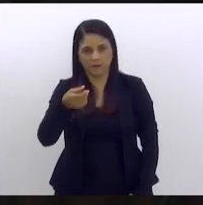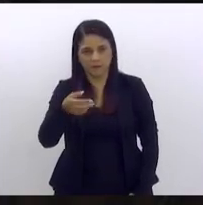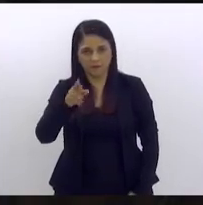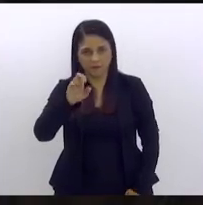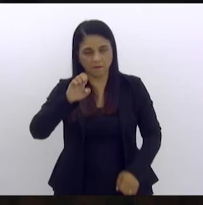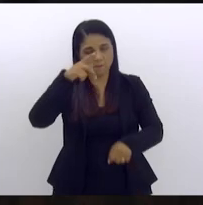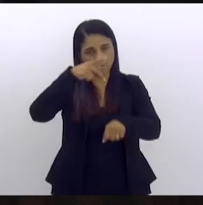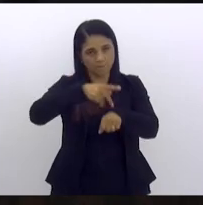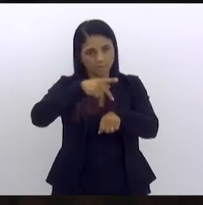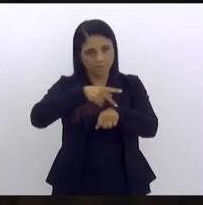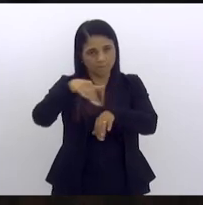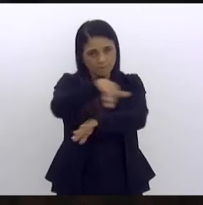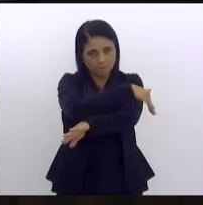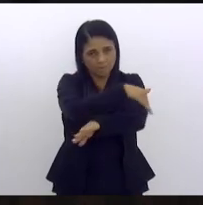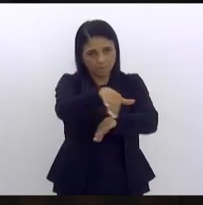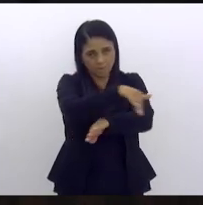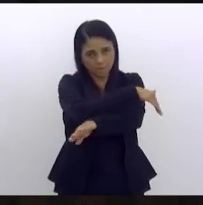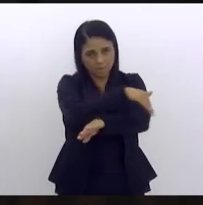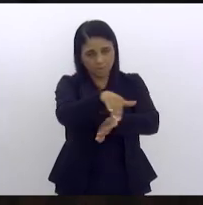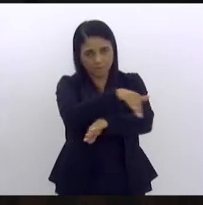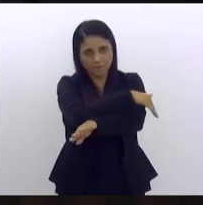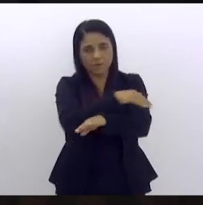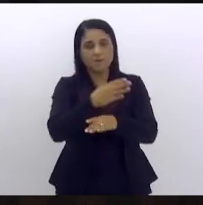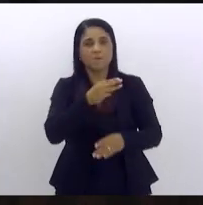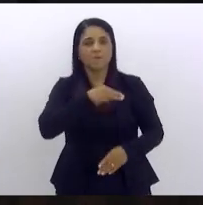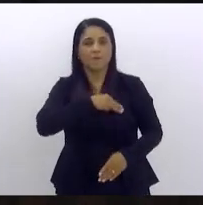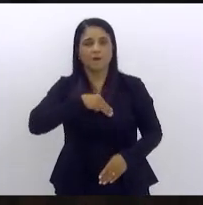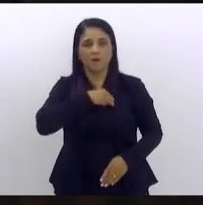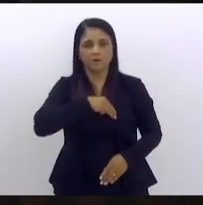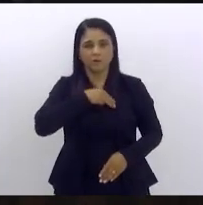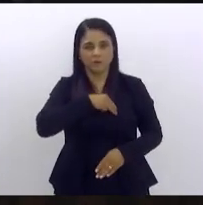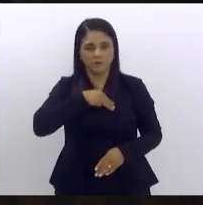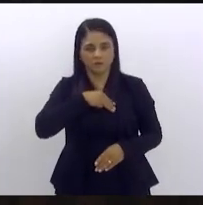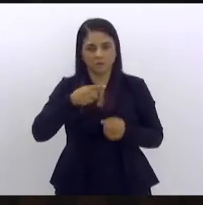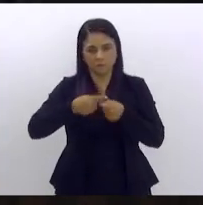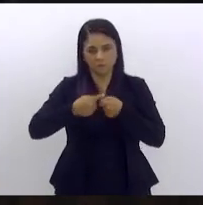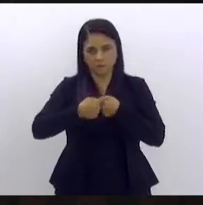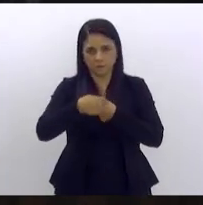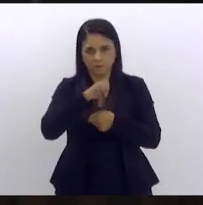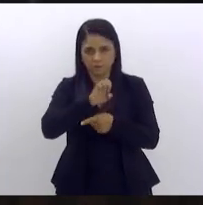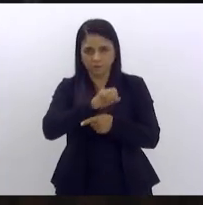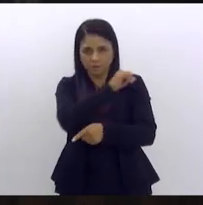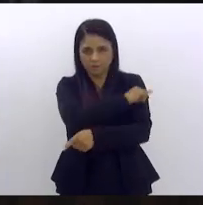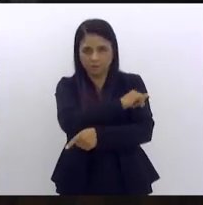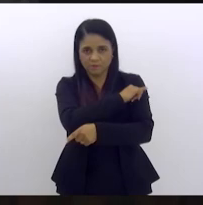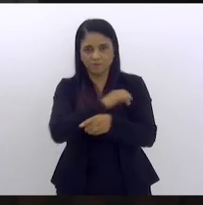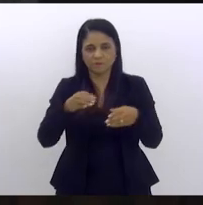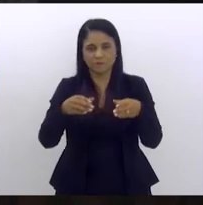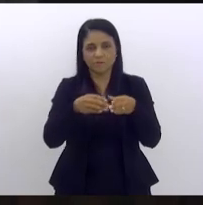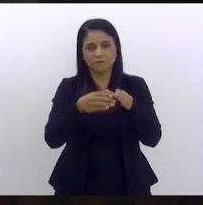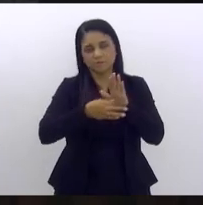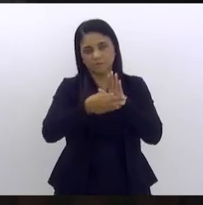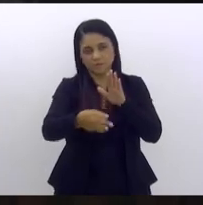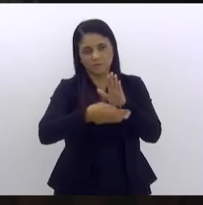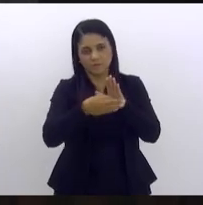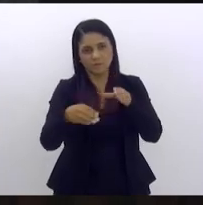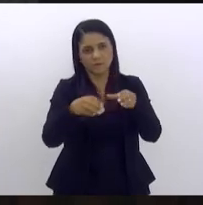parte alta, bairro de Madureira, município do Rio de Janeiro. Parecer da Comissão de Constituição e Justiça